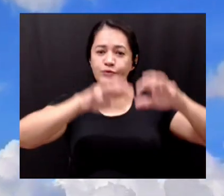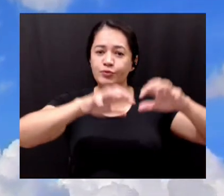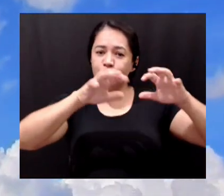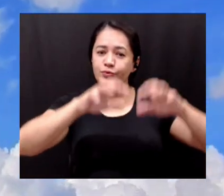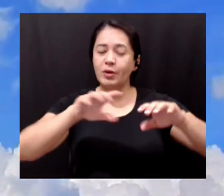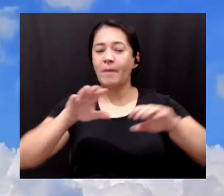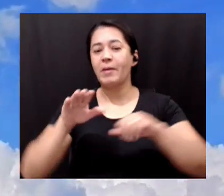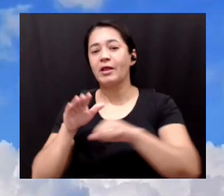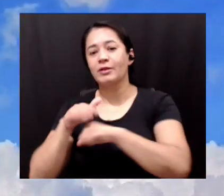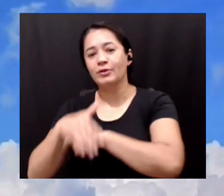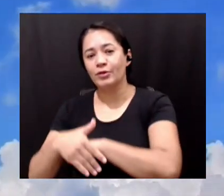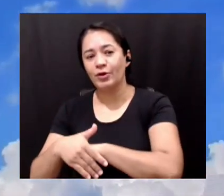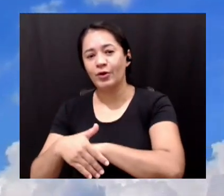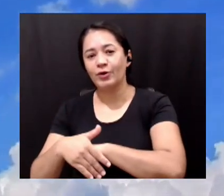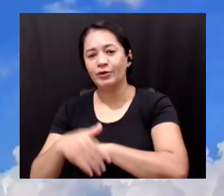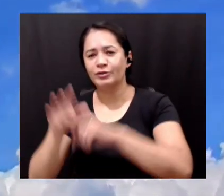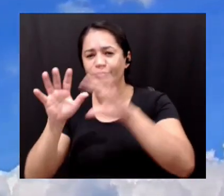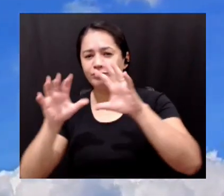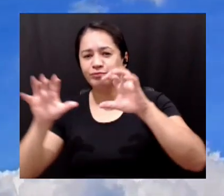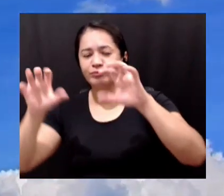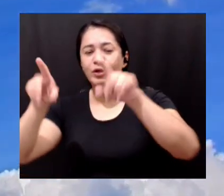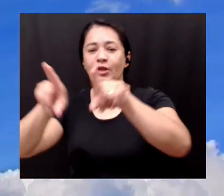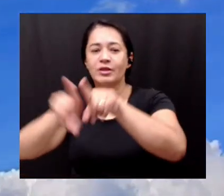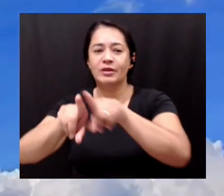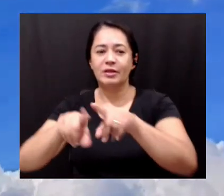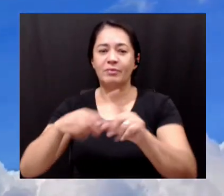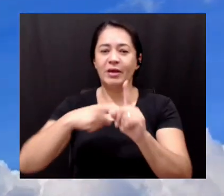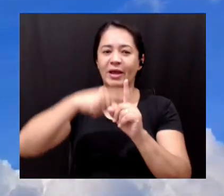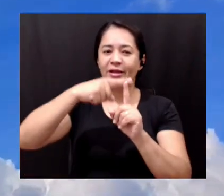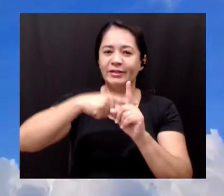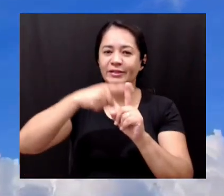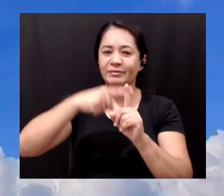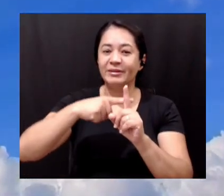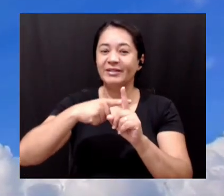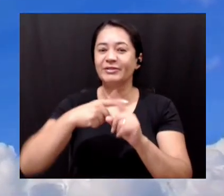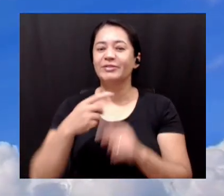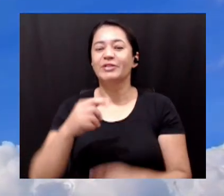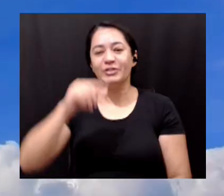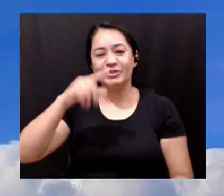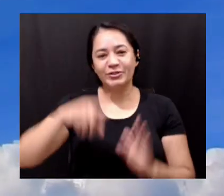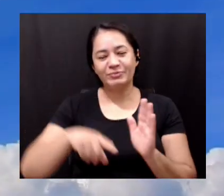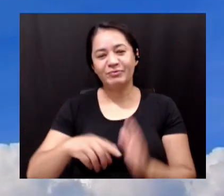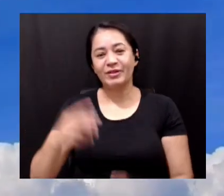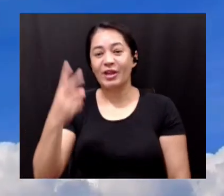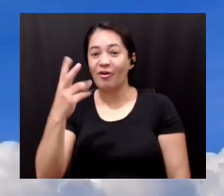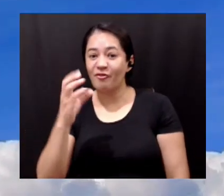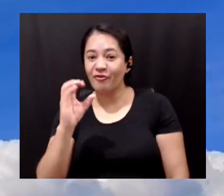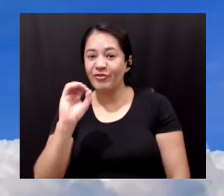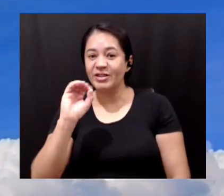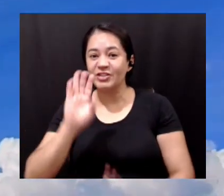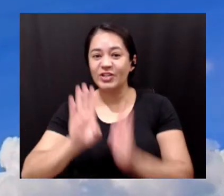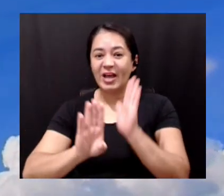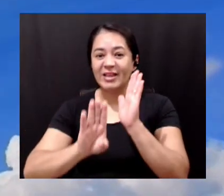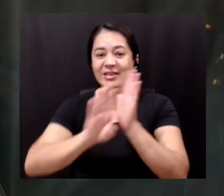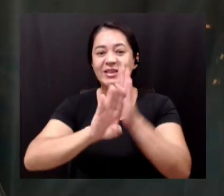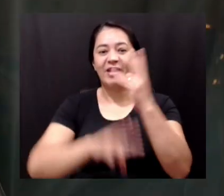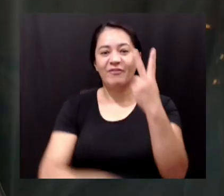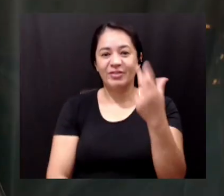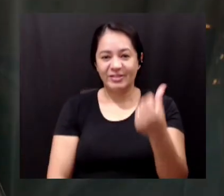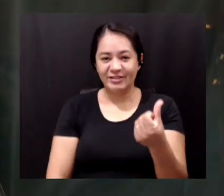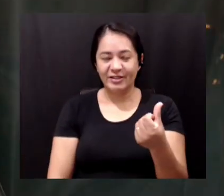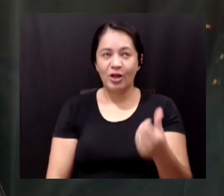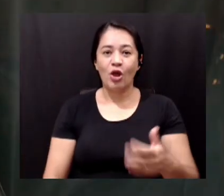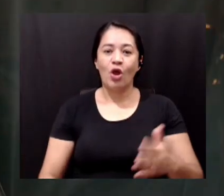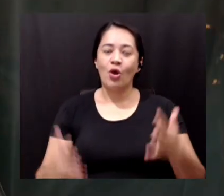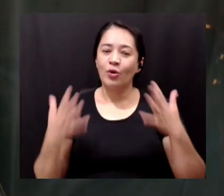muitas nuvens. Diminuiu a temperatura, hein? Mínima 20, máxima 26 graus. Que beleza, um refresco pra gente